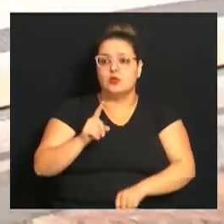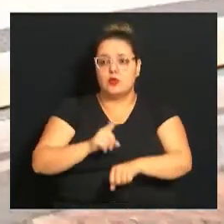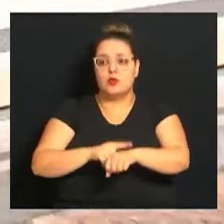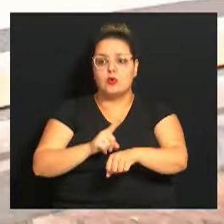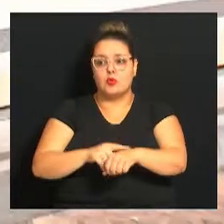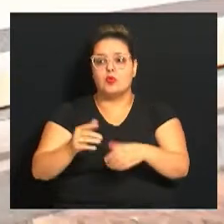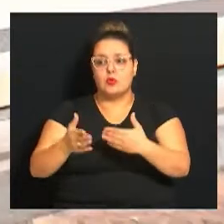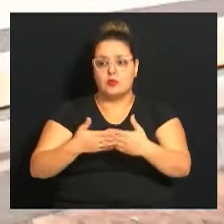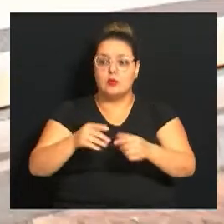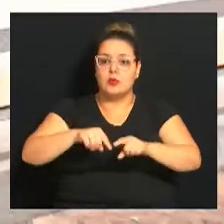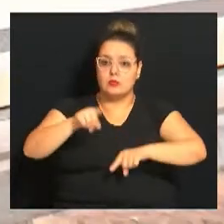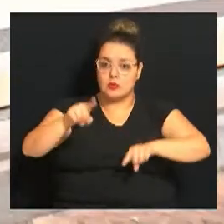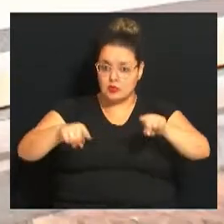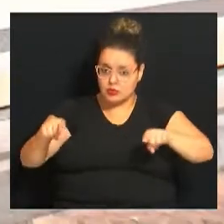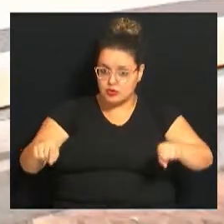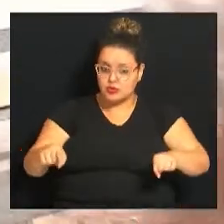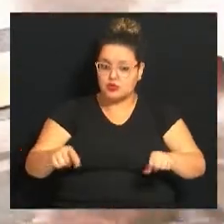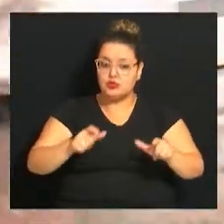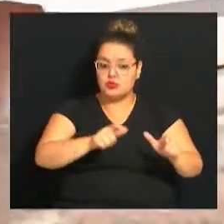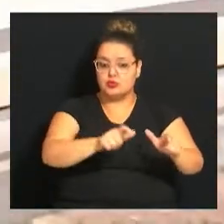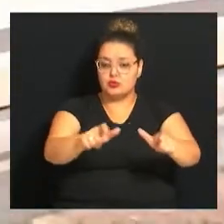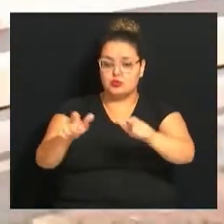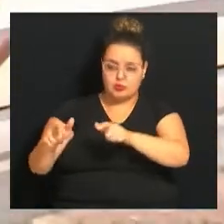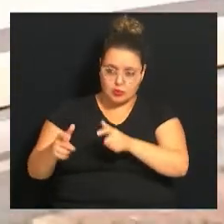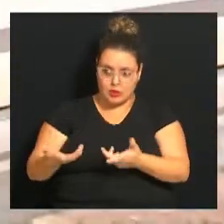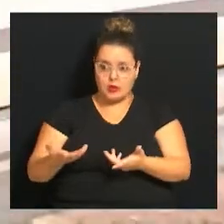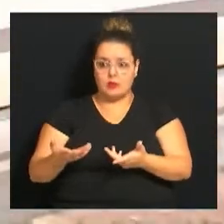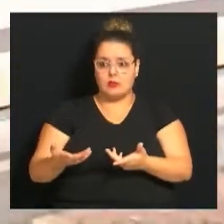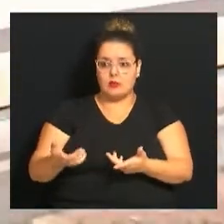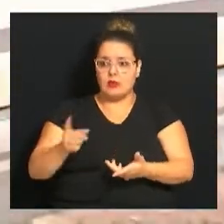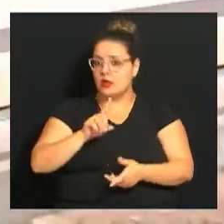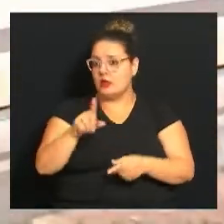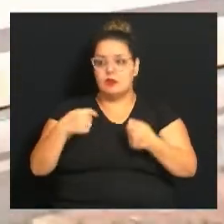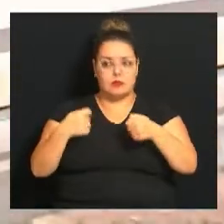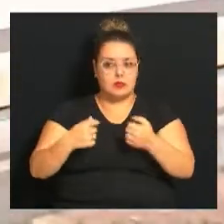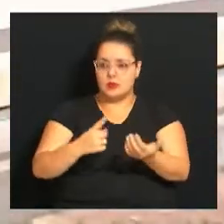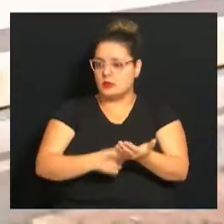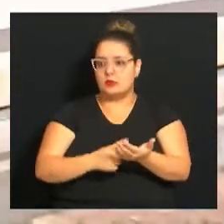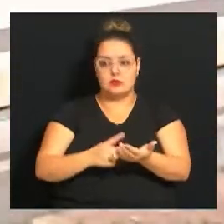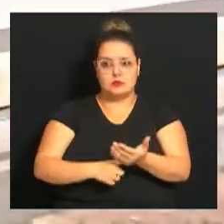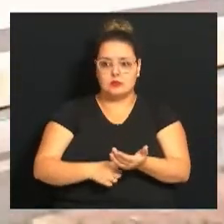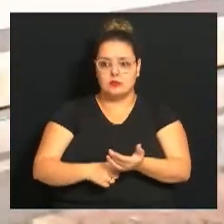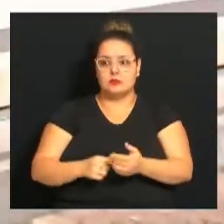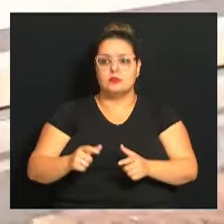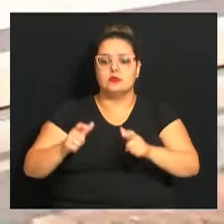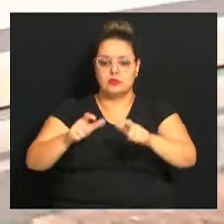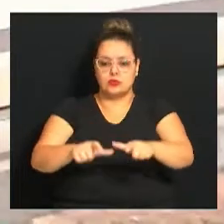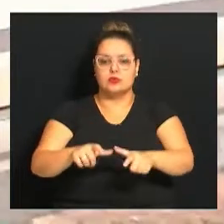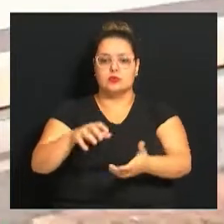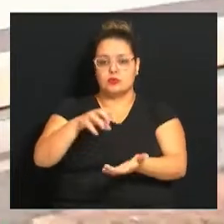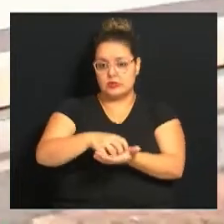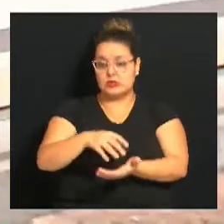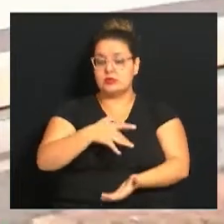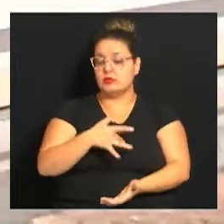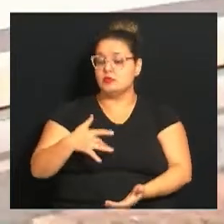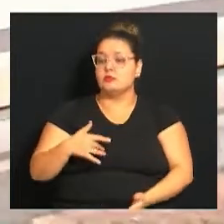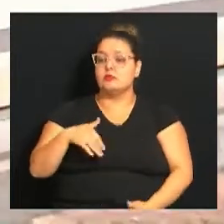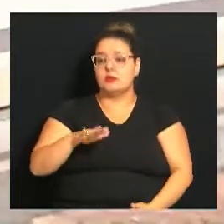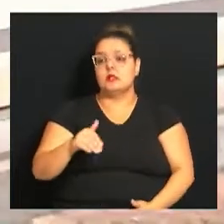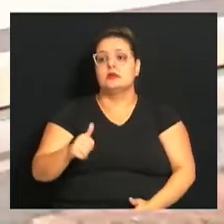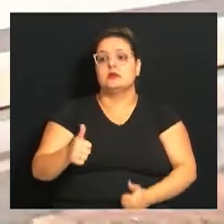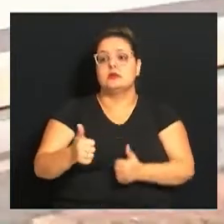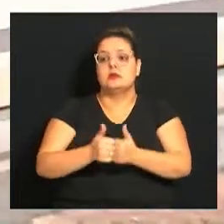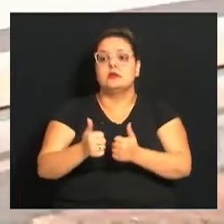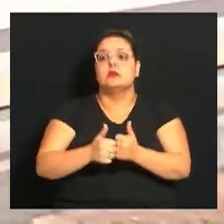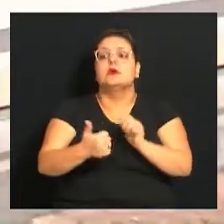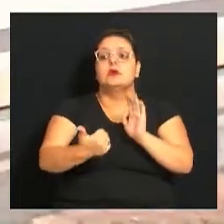uma diferenciação de unidade para unidade. Tá, mas não precisa de agendamento, é só procurar o centro de saúde mais próximo, levando o documento de